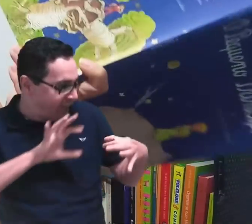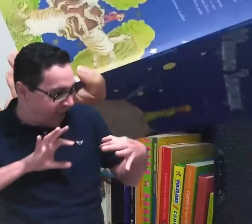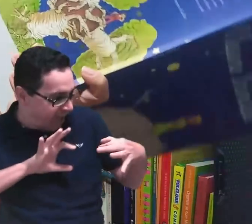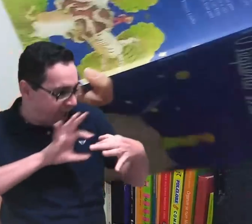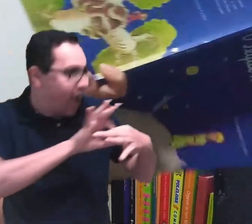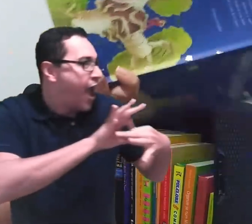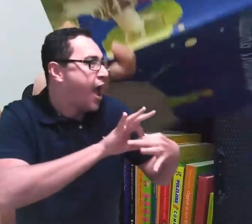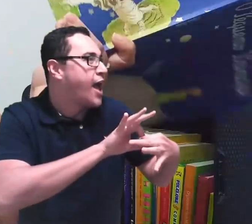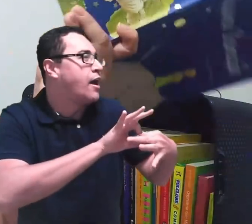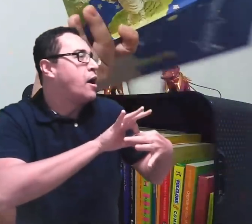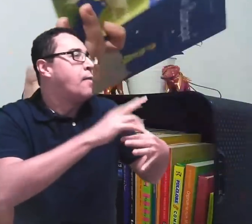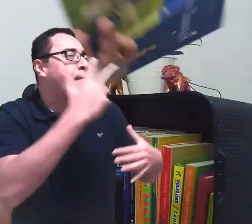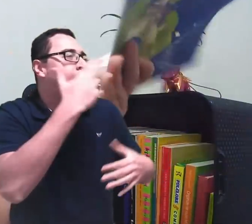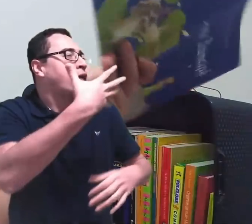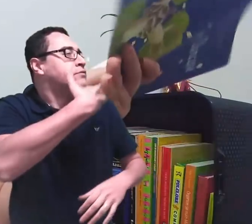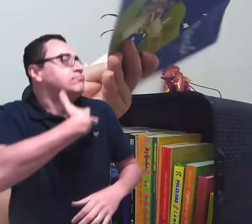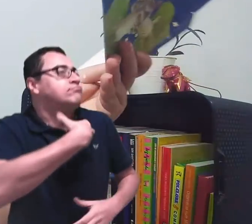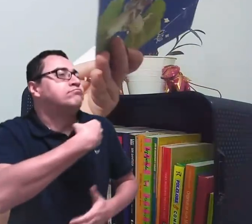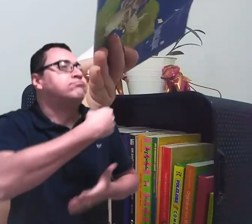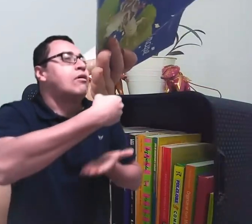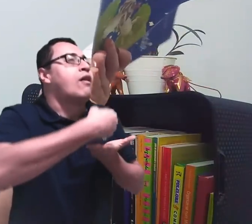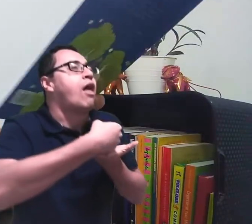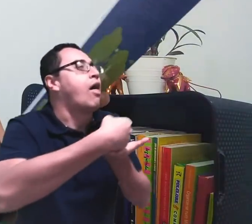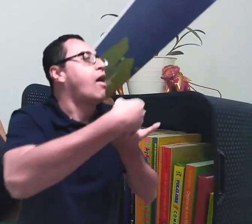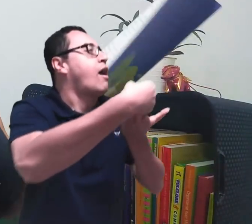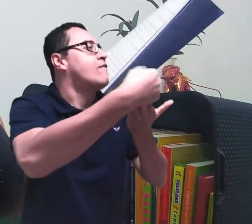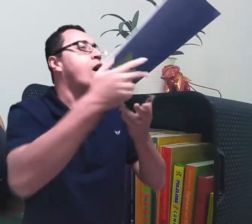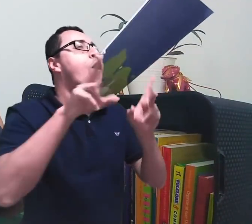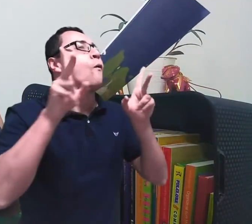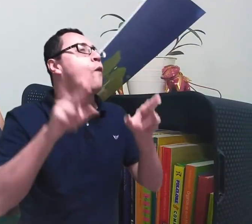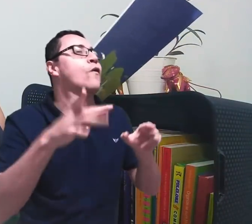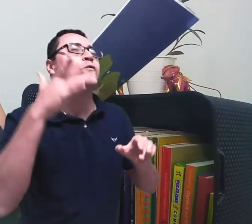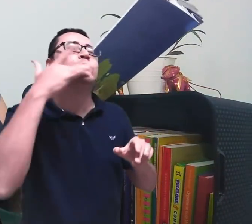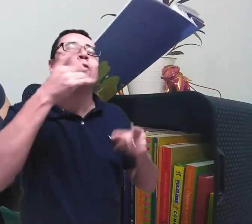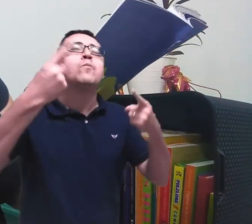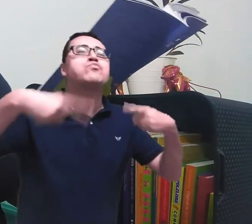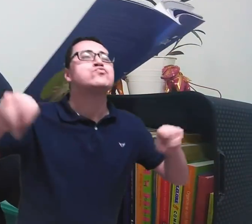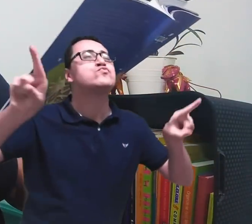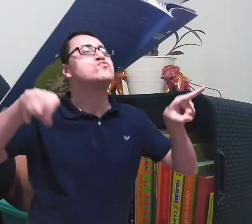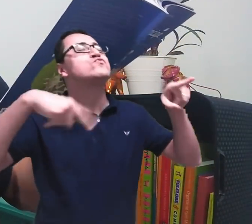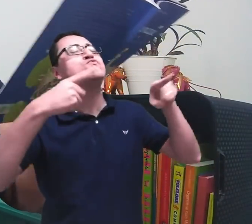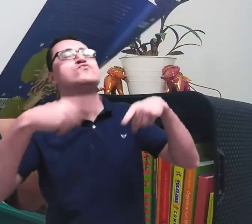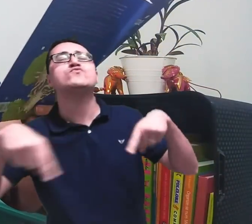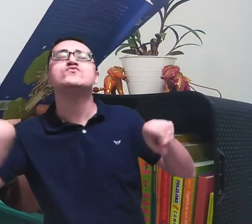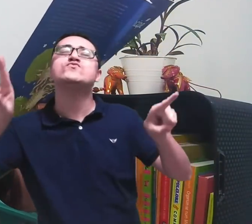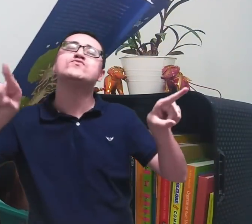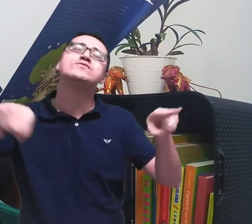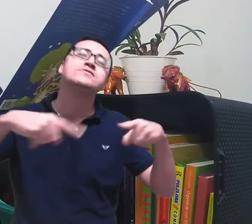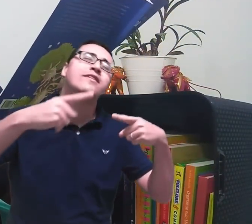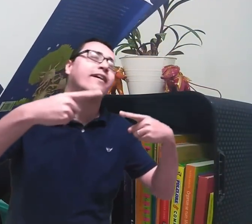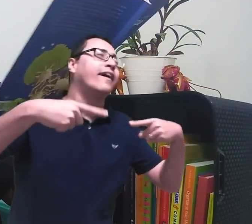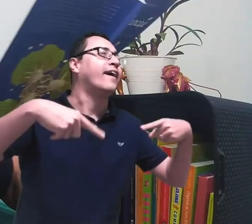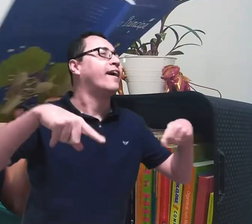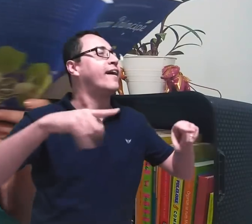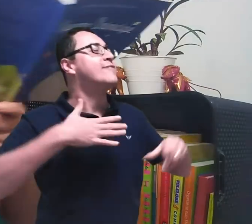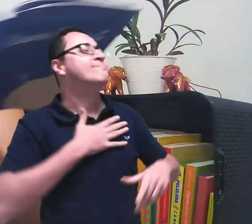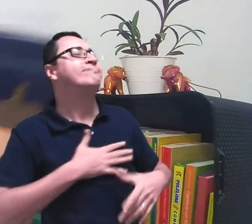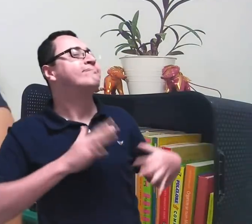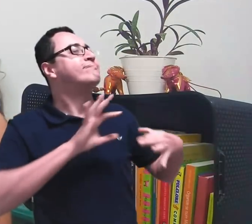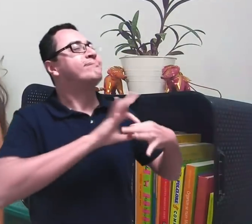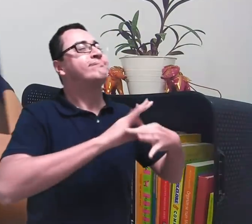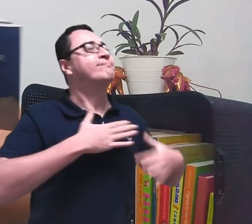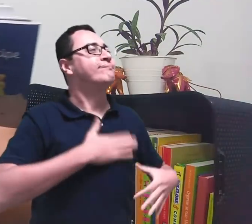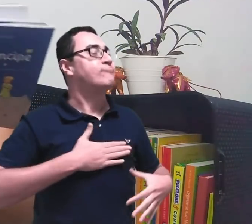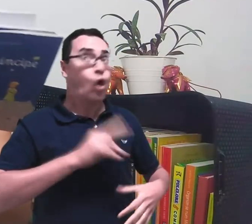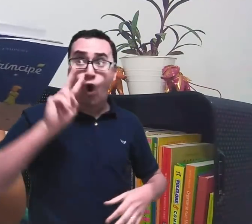fosse música. E depois, olhe, está vendo lá de longe os campos de